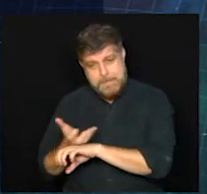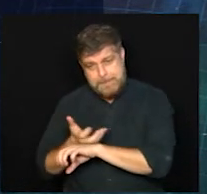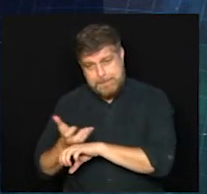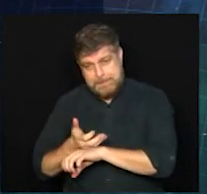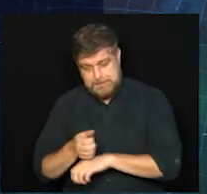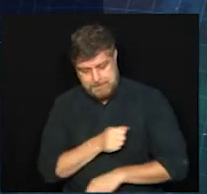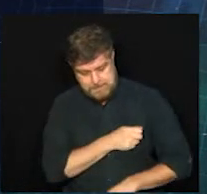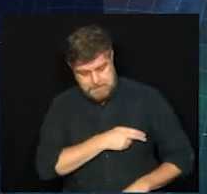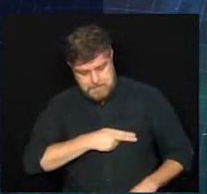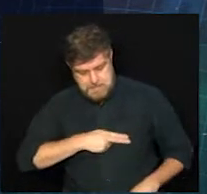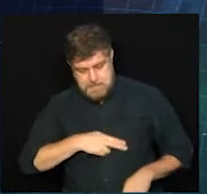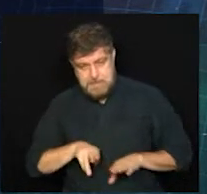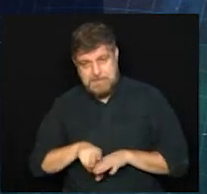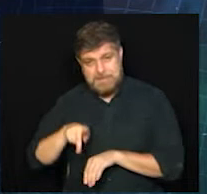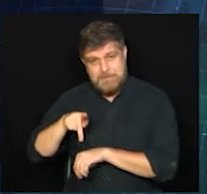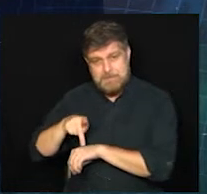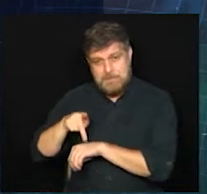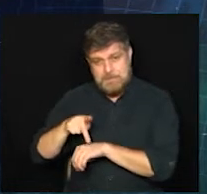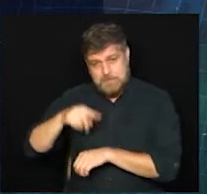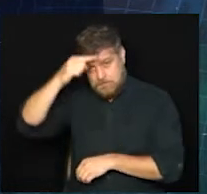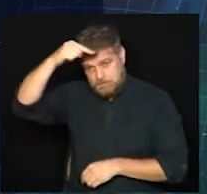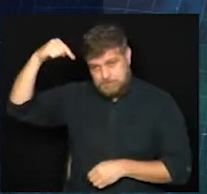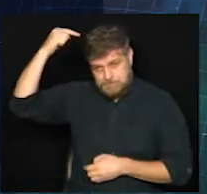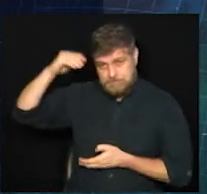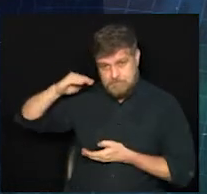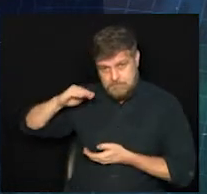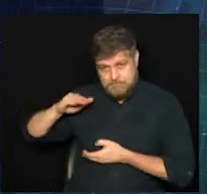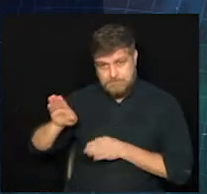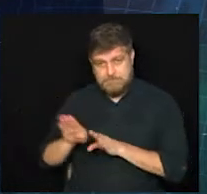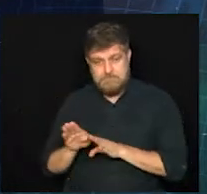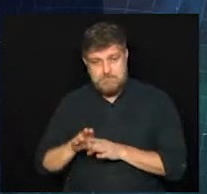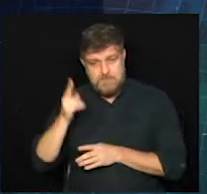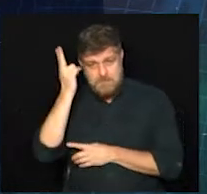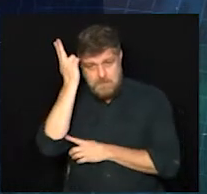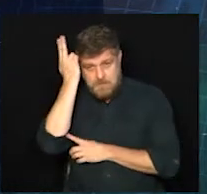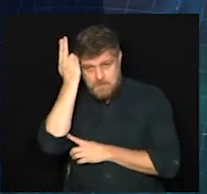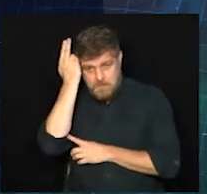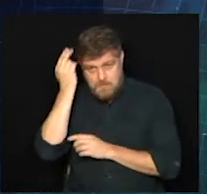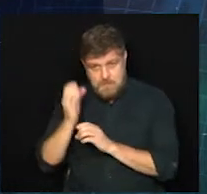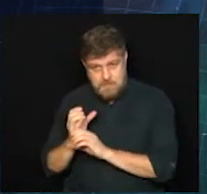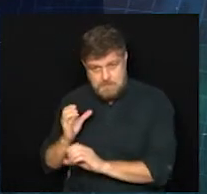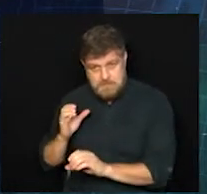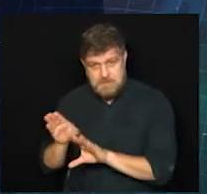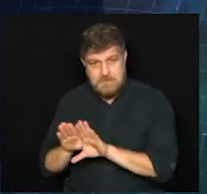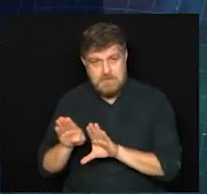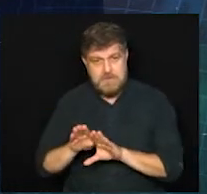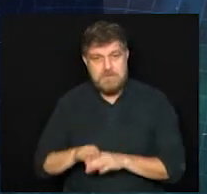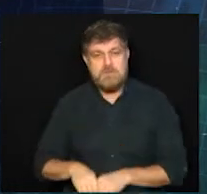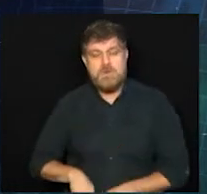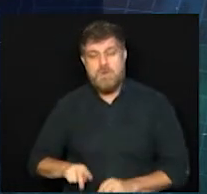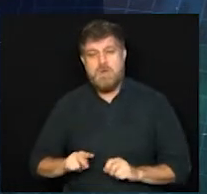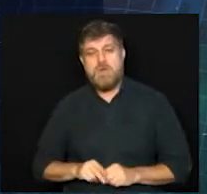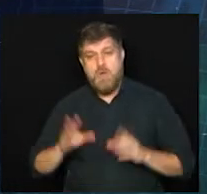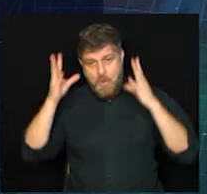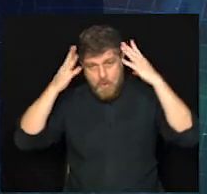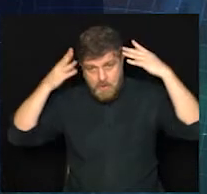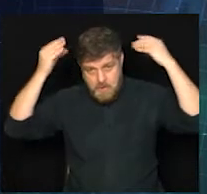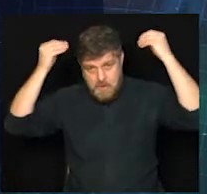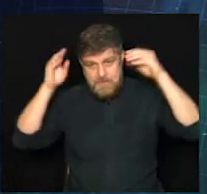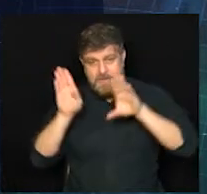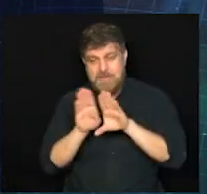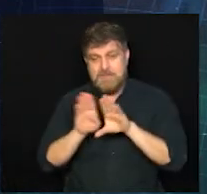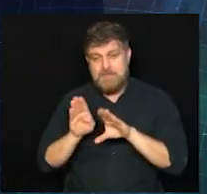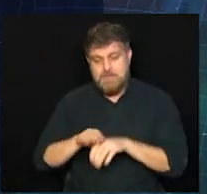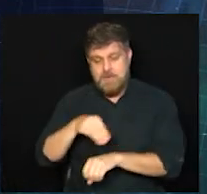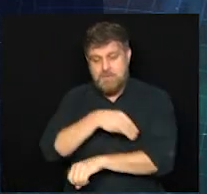Arthur Nogueira, Pedreira, Santo Antônio de Posse, Engenheiro Coelho, Olambra e Morungaba. Vamos falar agora dos